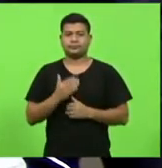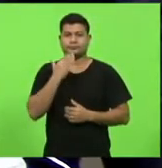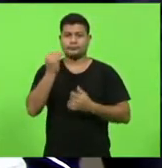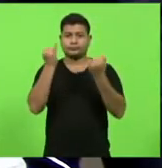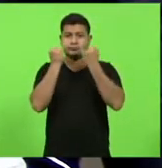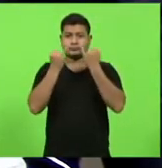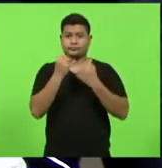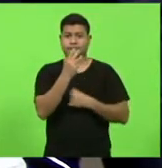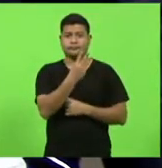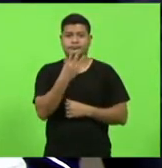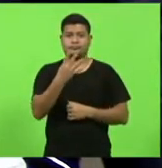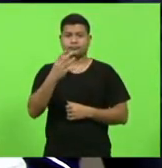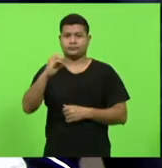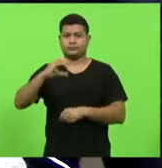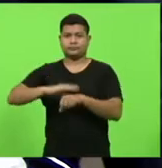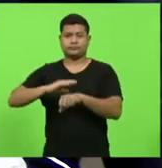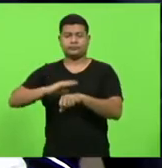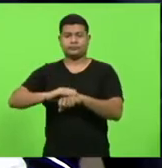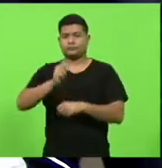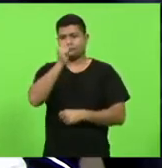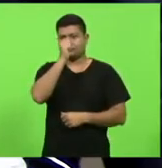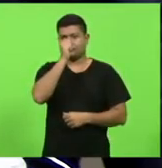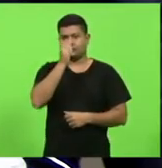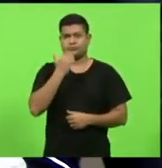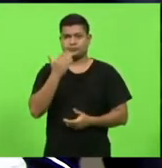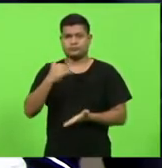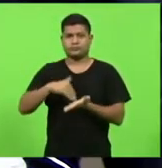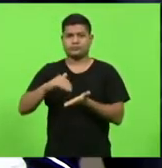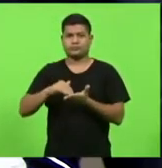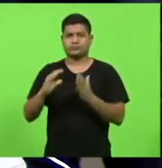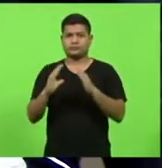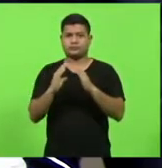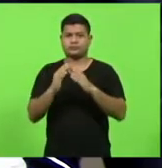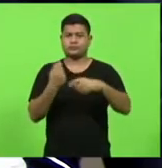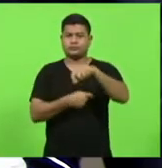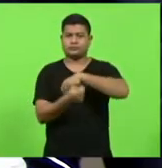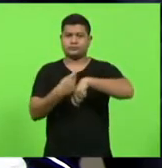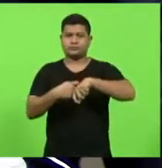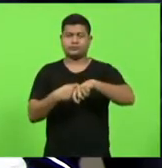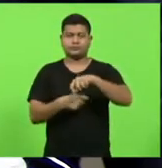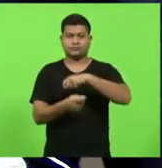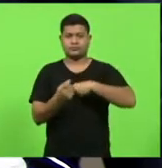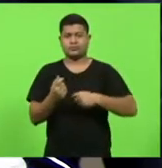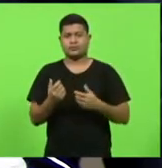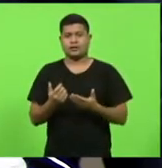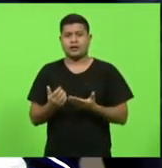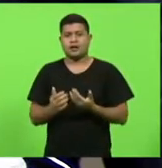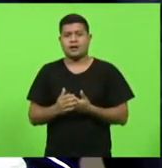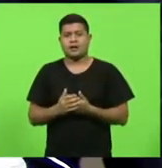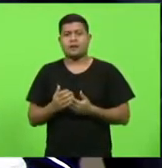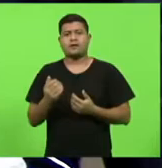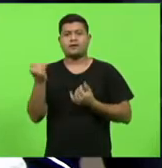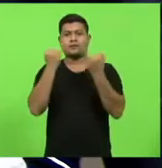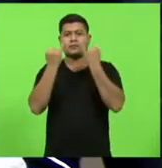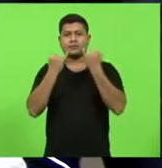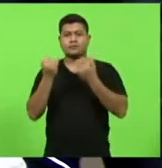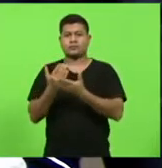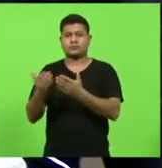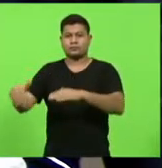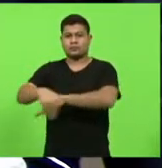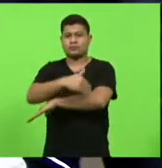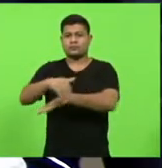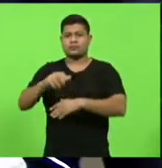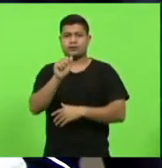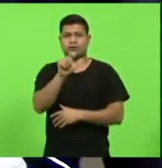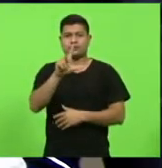informação 340, autor deputado João Amin, solicitando ao secretário de Estado da Administração informações acerca do imóvel com o endereço na rua Alves